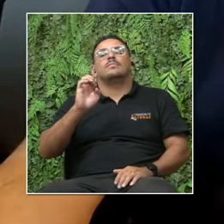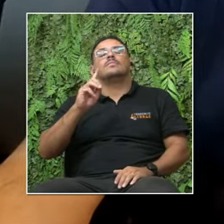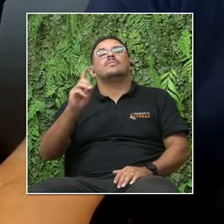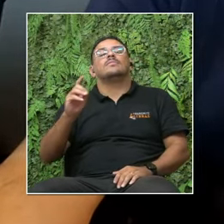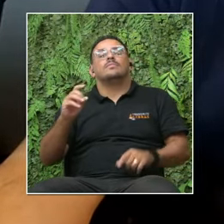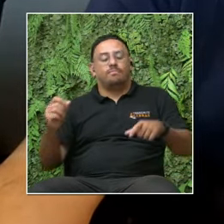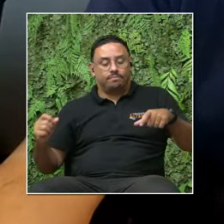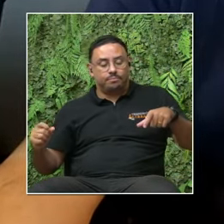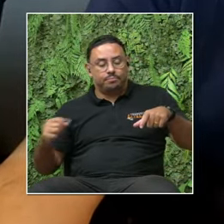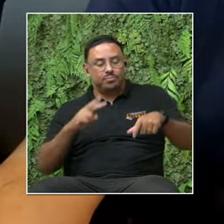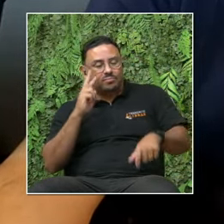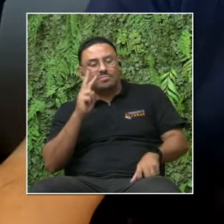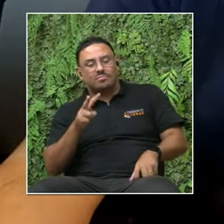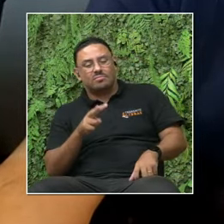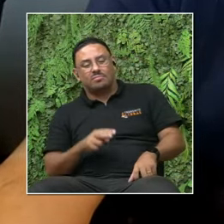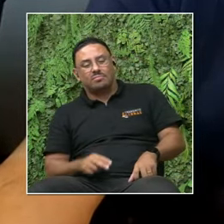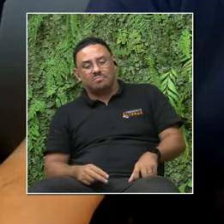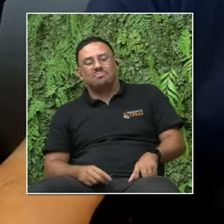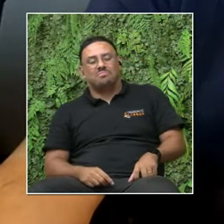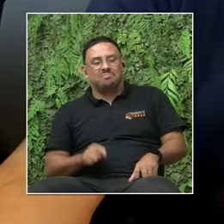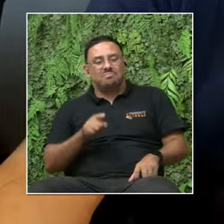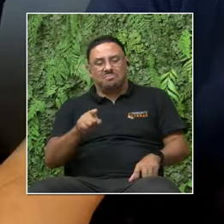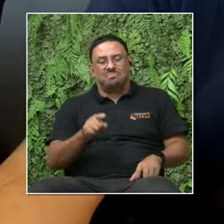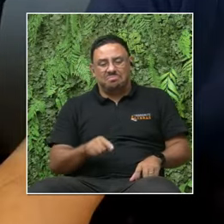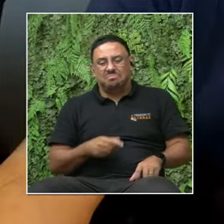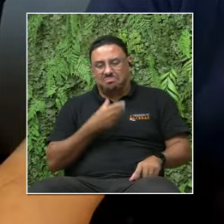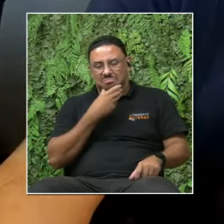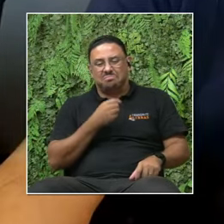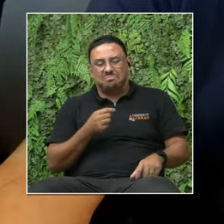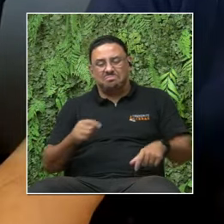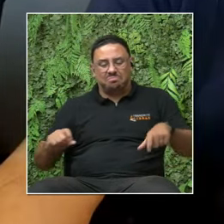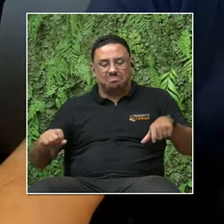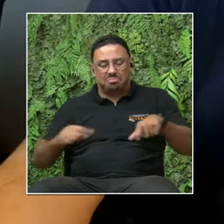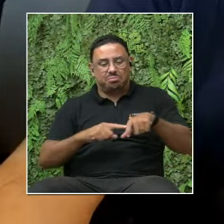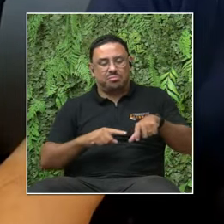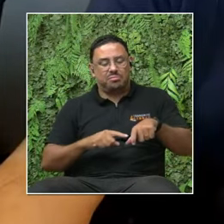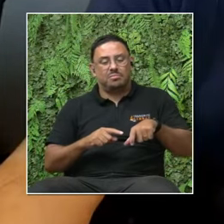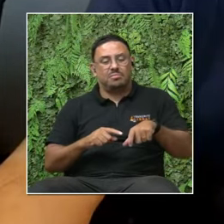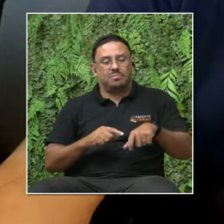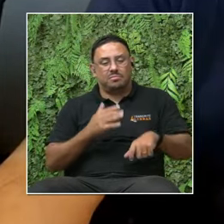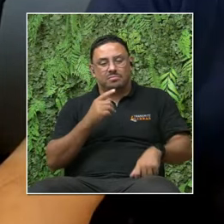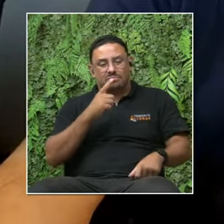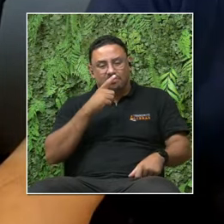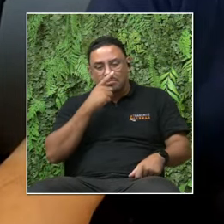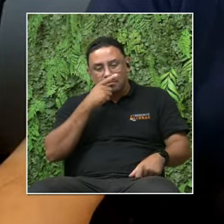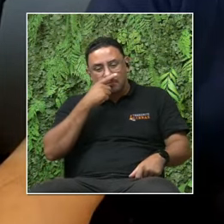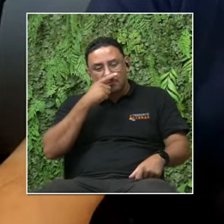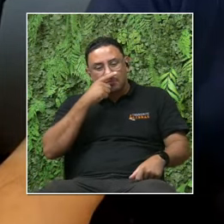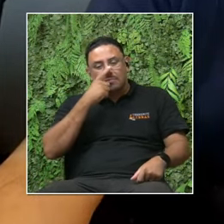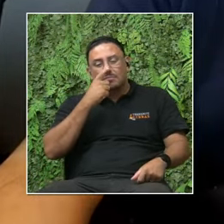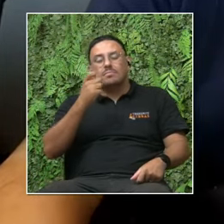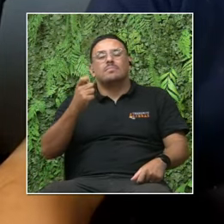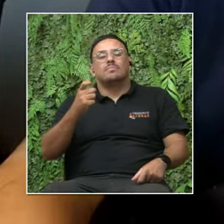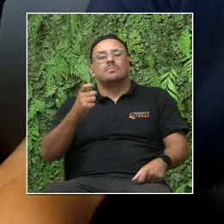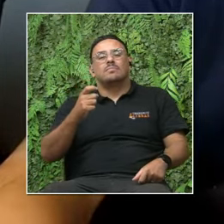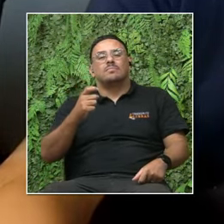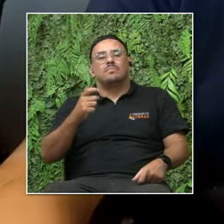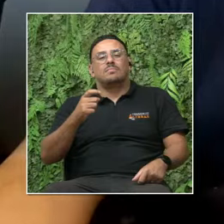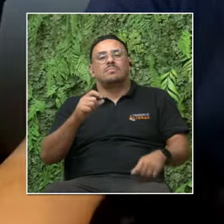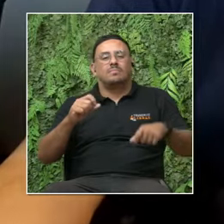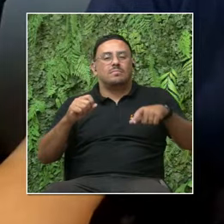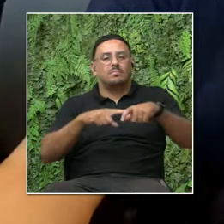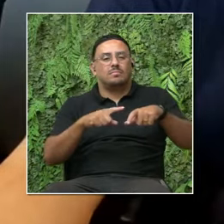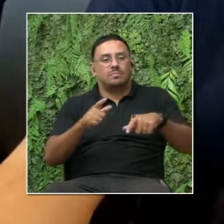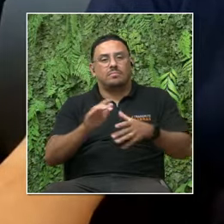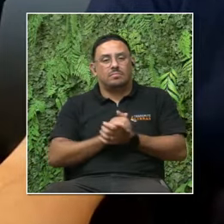atacante que a gente olhava assim e falava assim velho esse cara pega na bola ele cheira a gol eu ia falar fé de a gol mas ia pegar mal mas